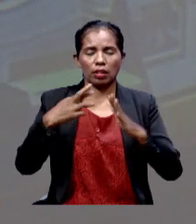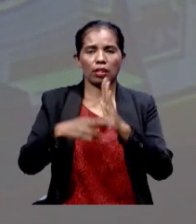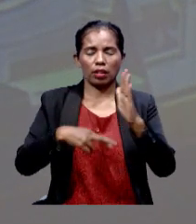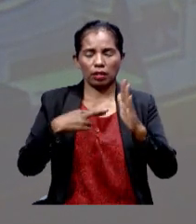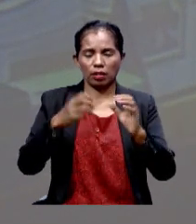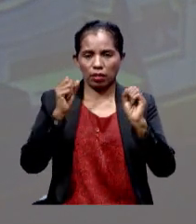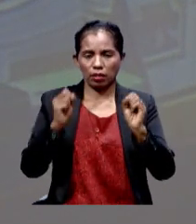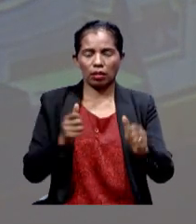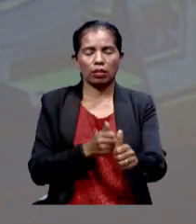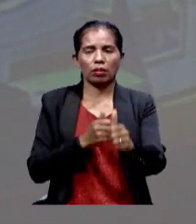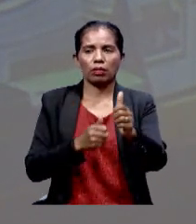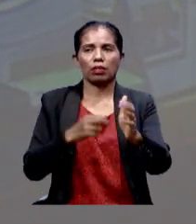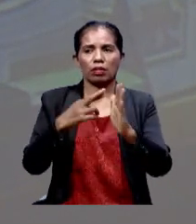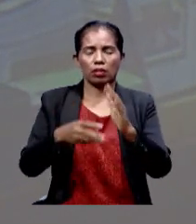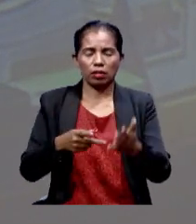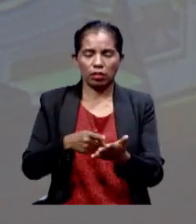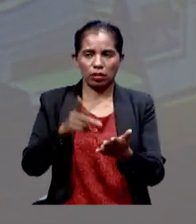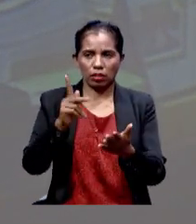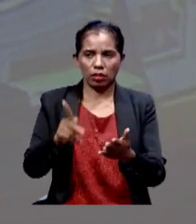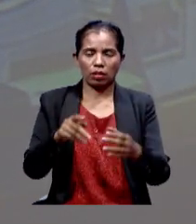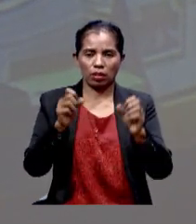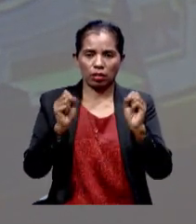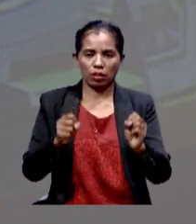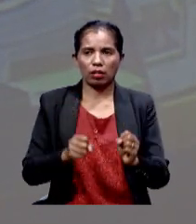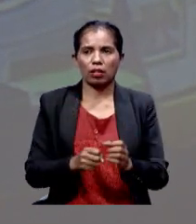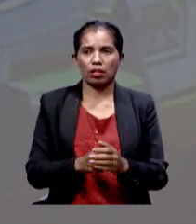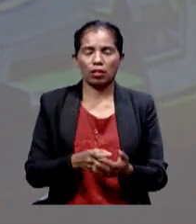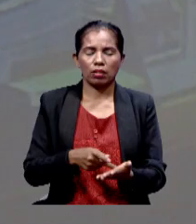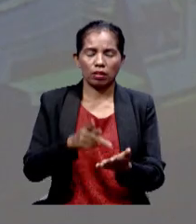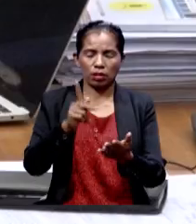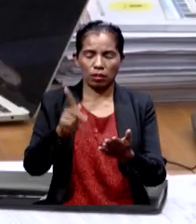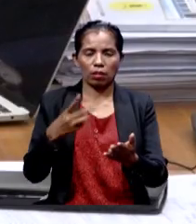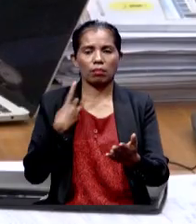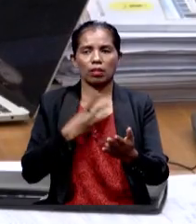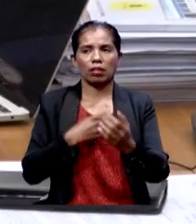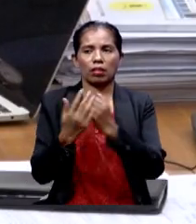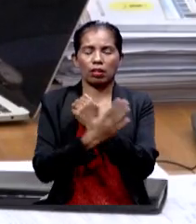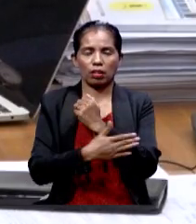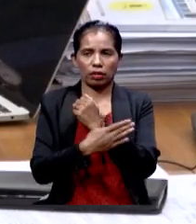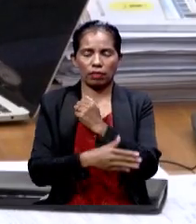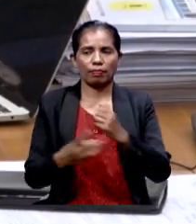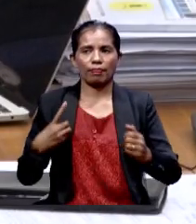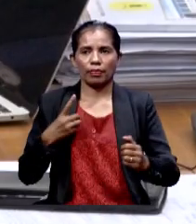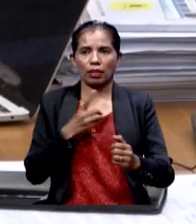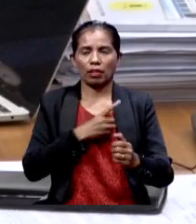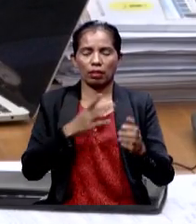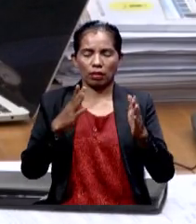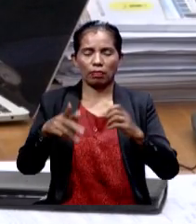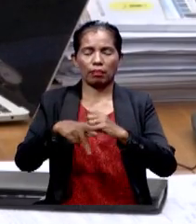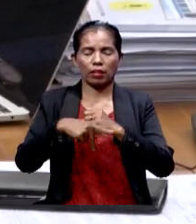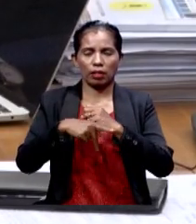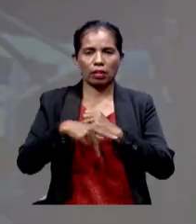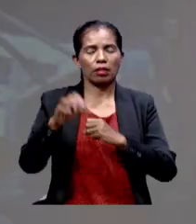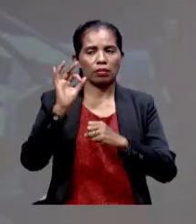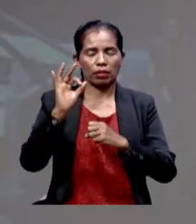nem maxila cumpre prega multa e nem mas passa receita doméstica vai ter nação. Nunemos deputado bancada Fretilin David